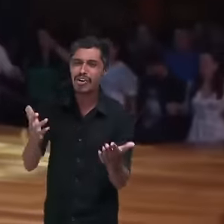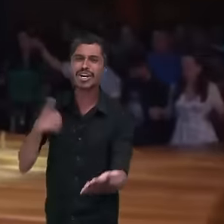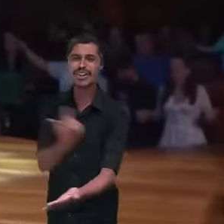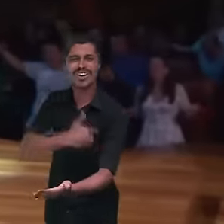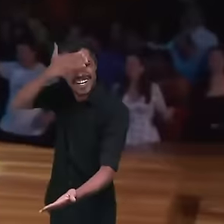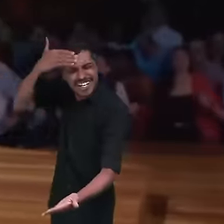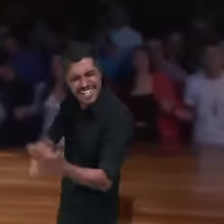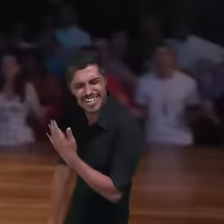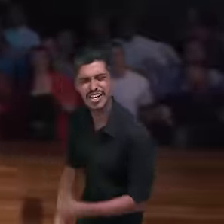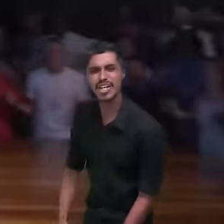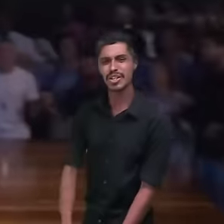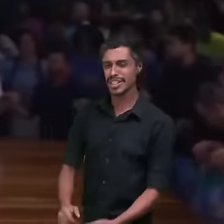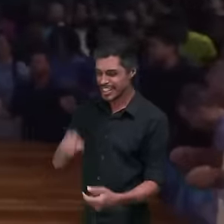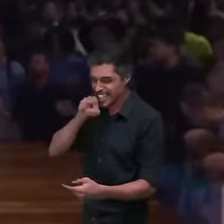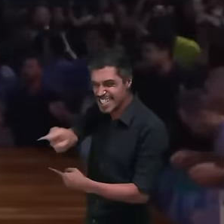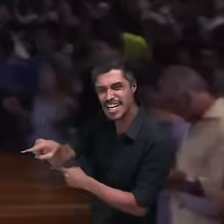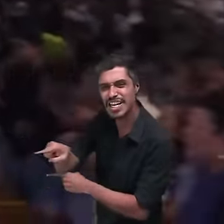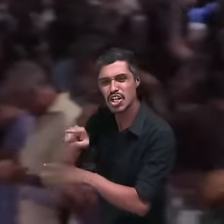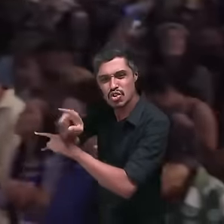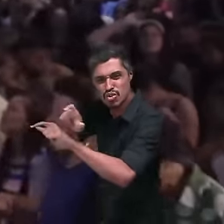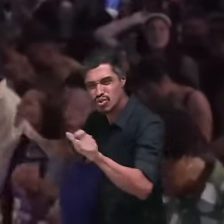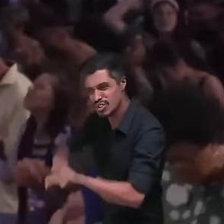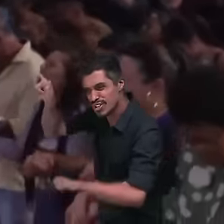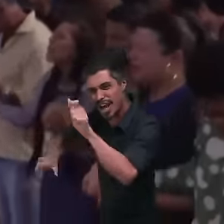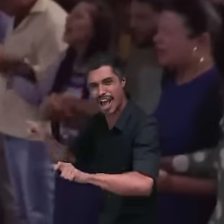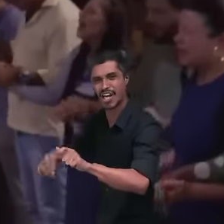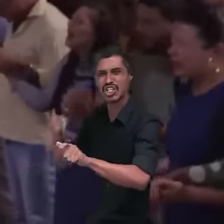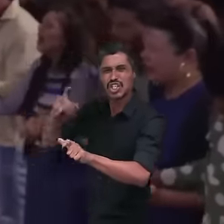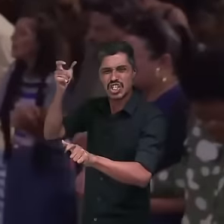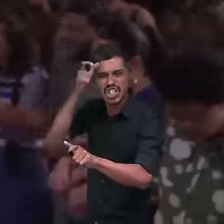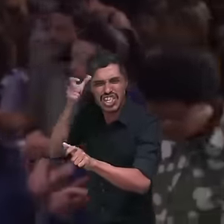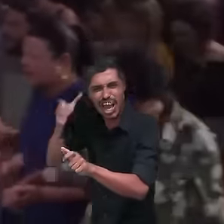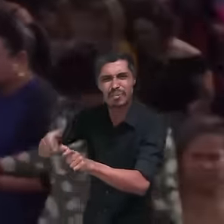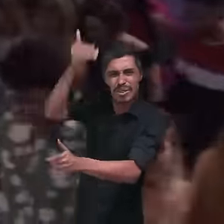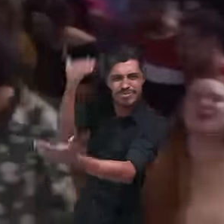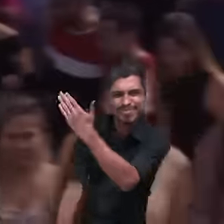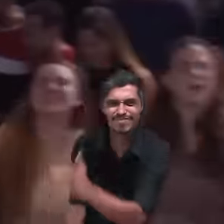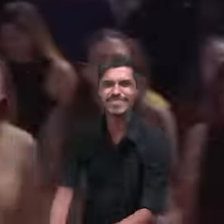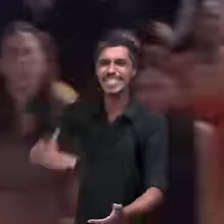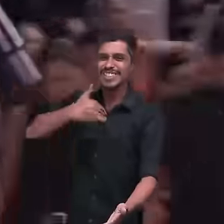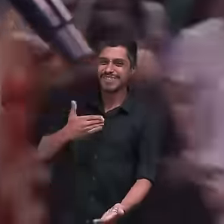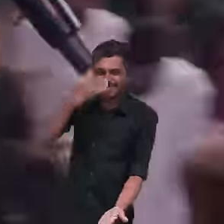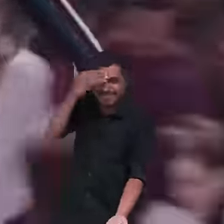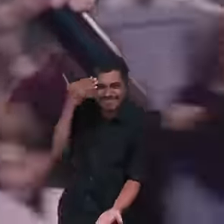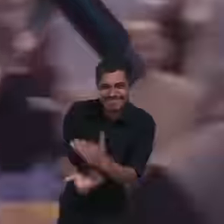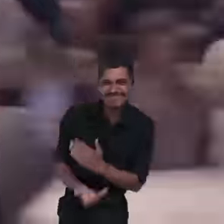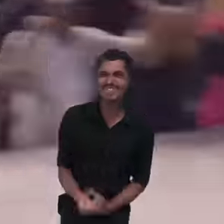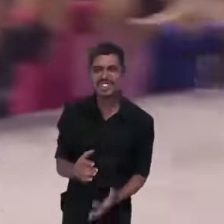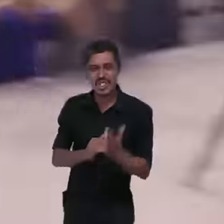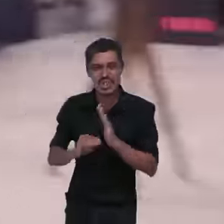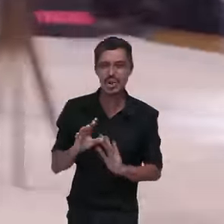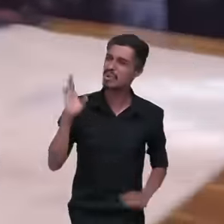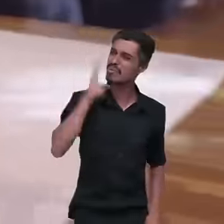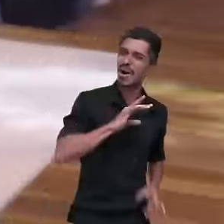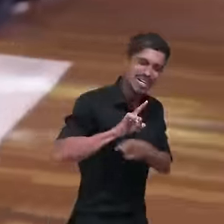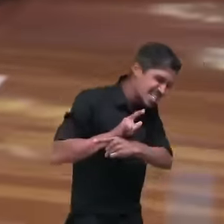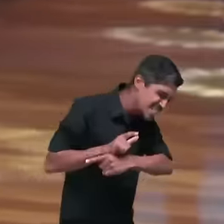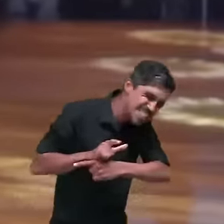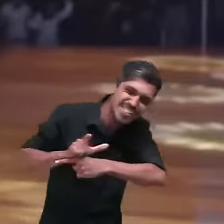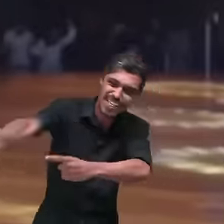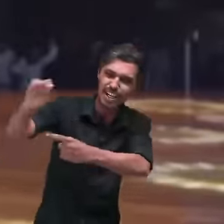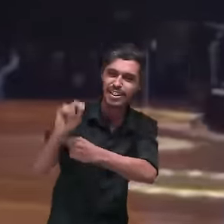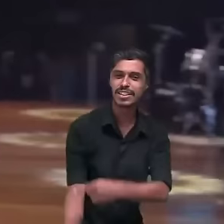toda cadeia está sendo quebrada agora. Creemos, Pai, que o primeiro amor está voltando. Creemos, Senhor, que vai